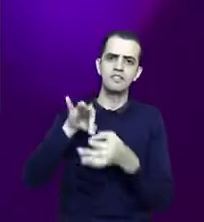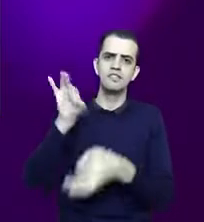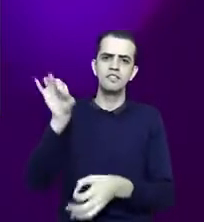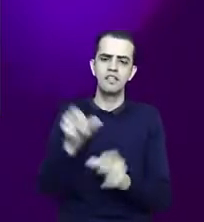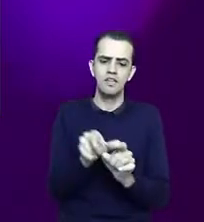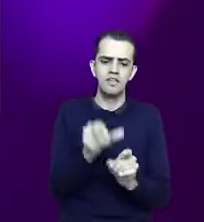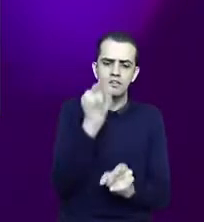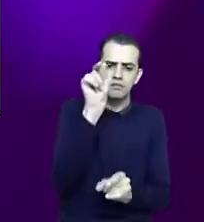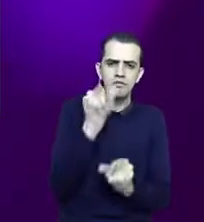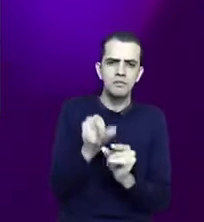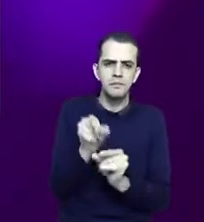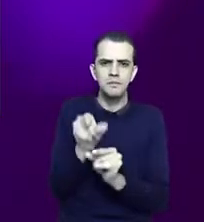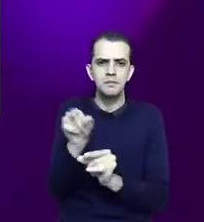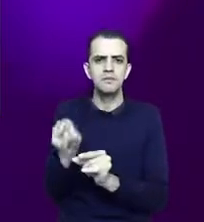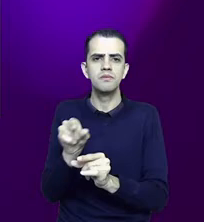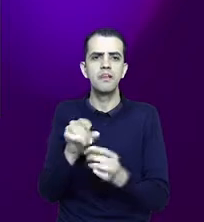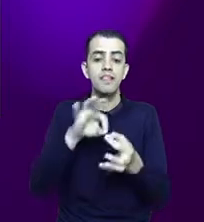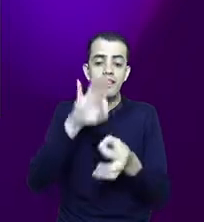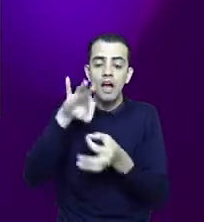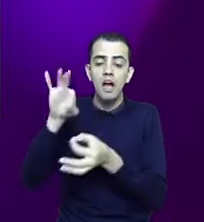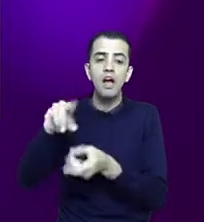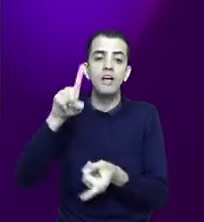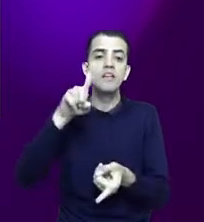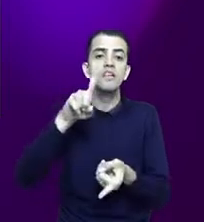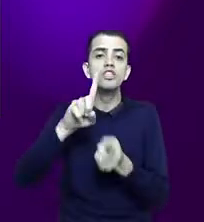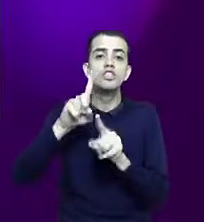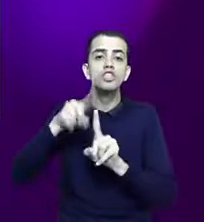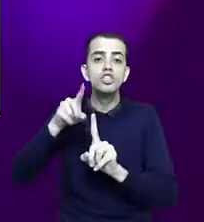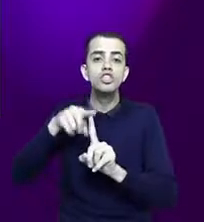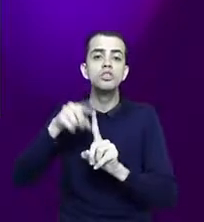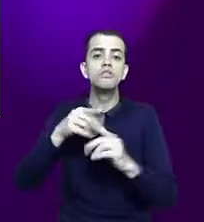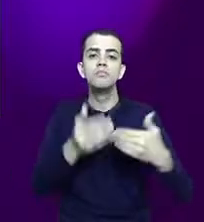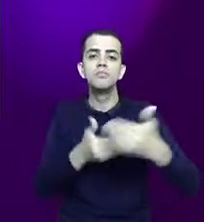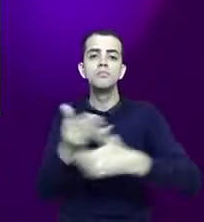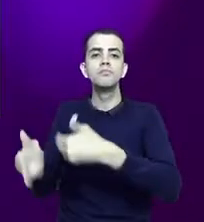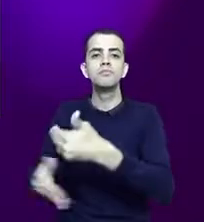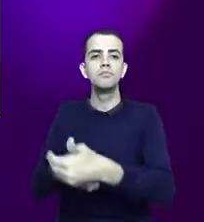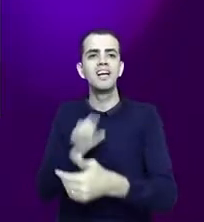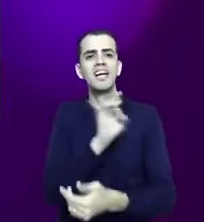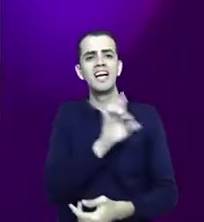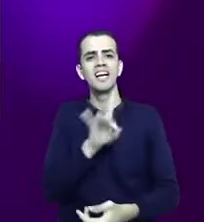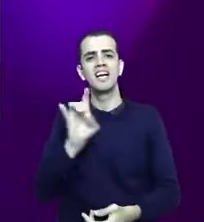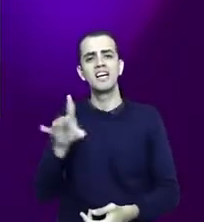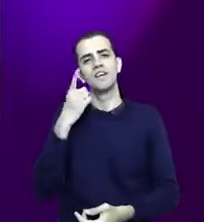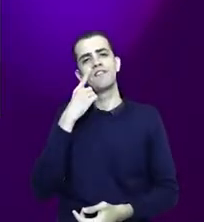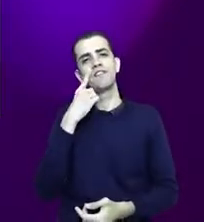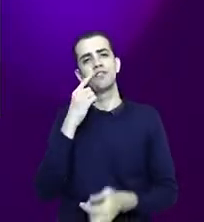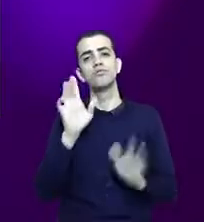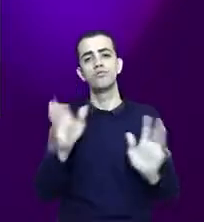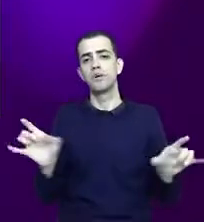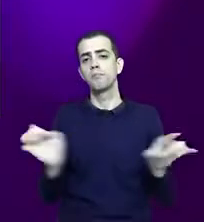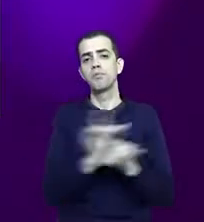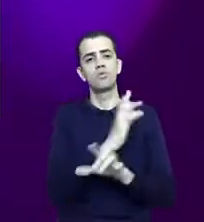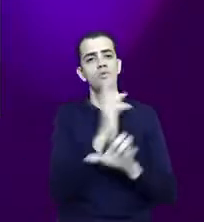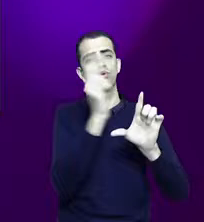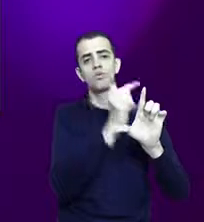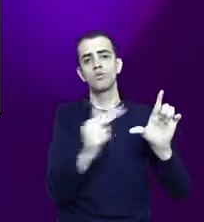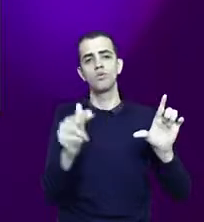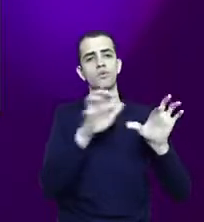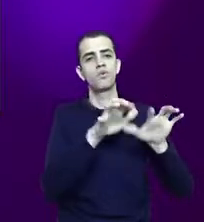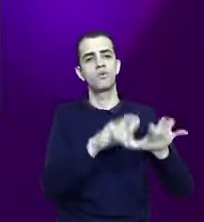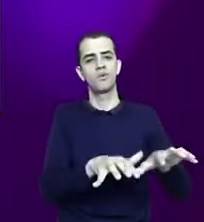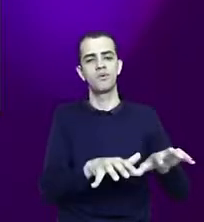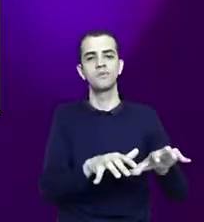haste para o caso, né? A sequência, o tamanho das hastes, tanto femoral quanto